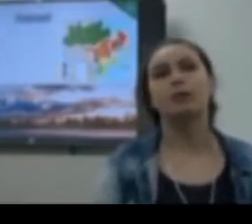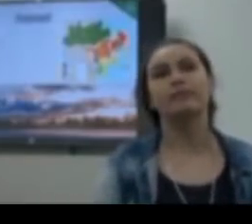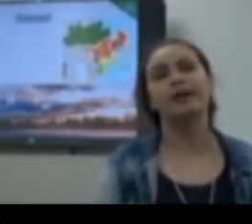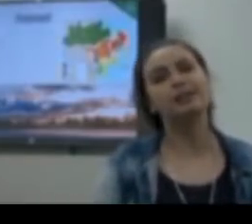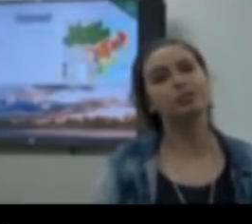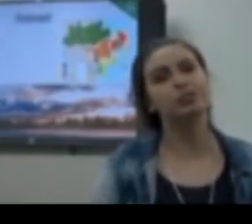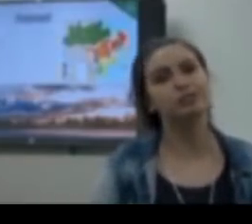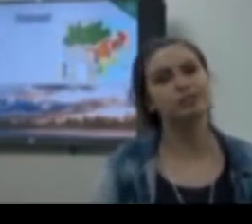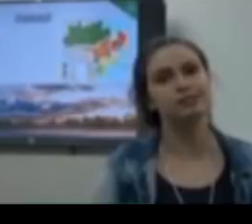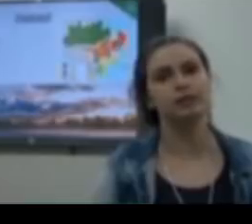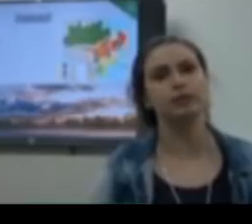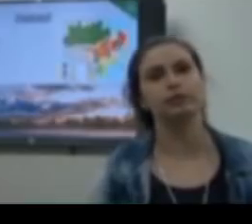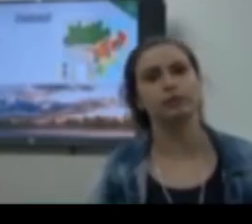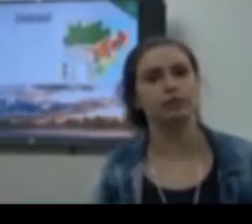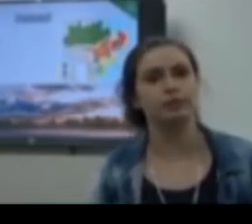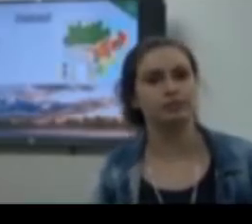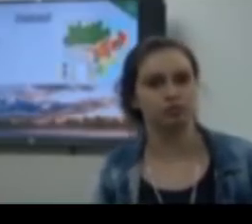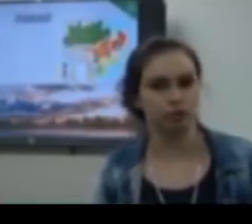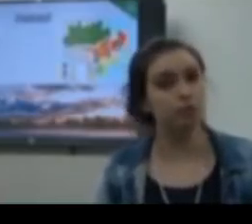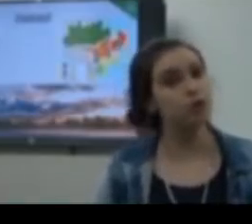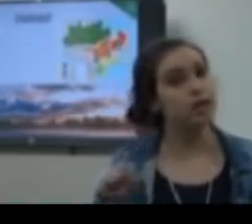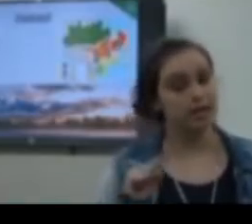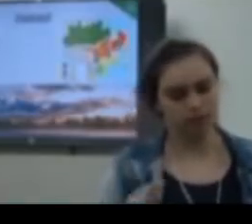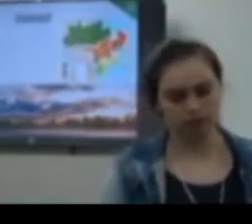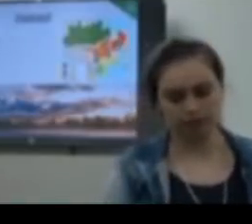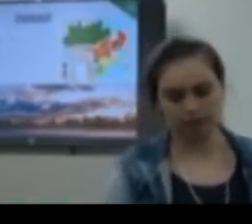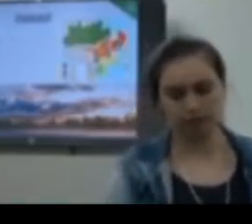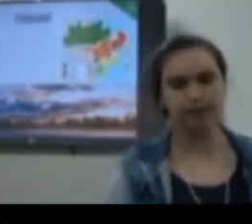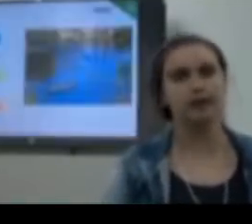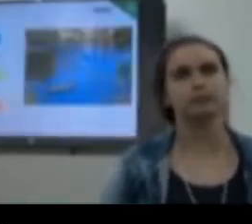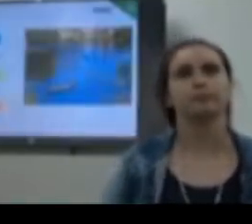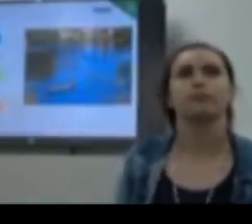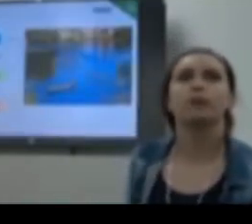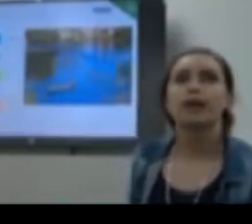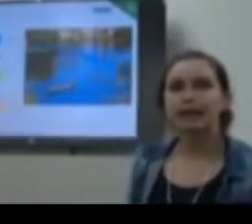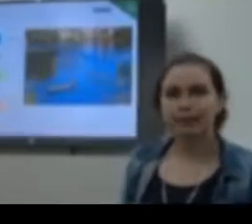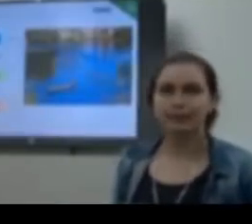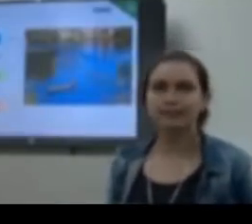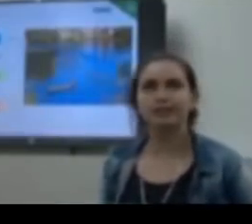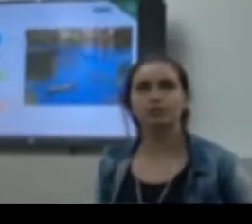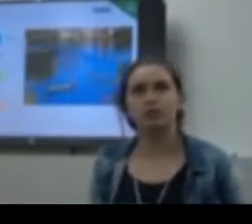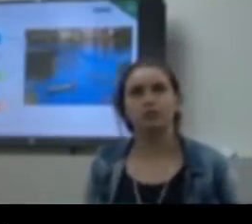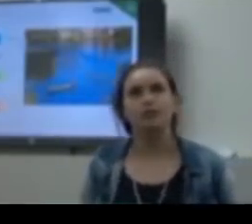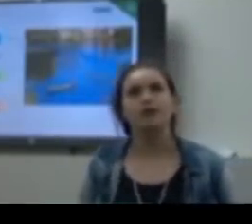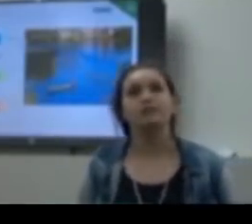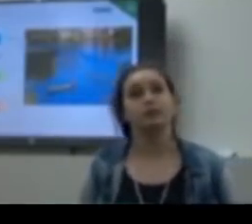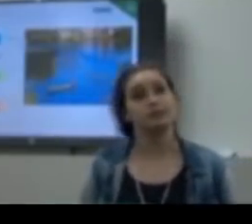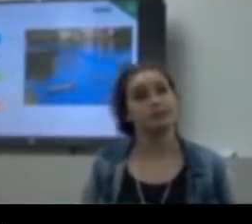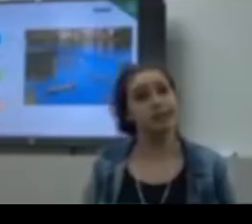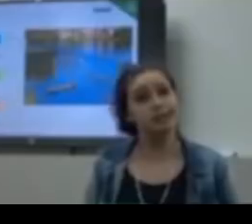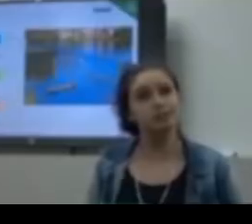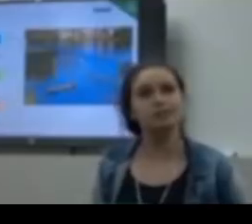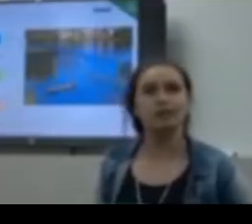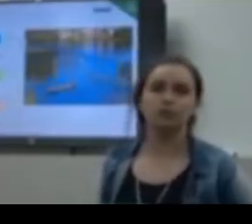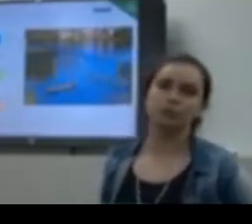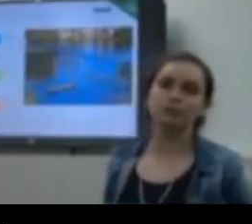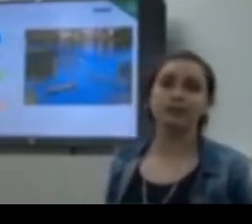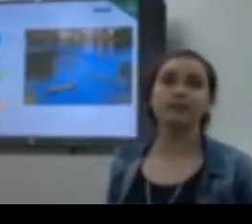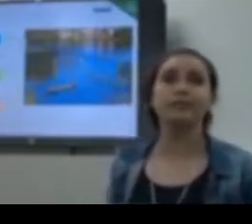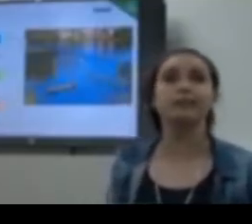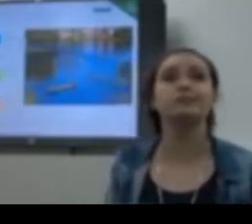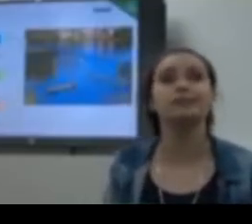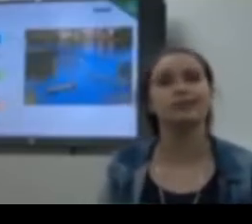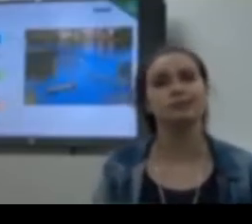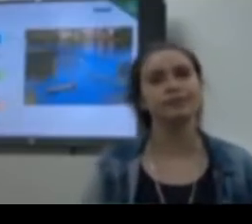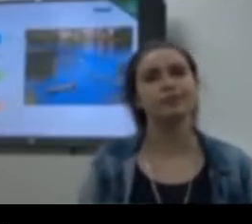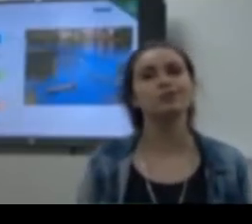morfoclimático. Ele é uma faixa de transição entre o domínio amazônico e o domínio do cerrado. Clima dessa região: verões quentes e